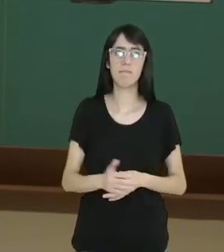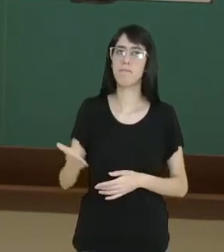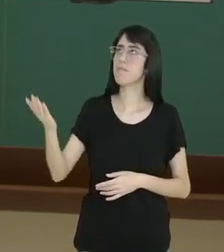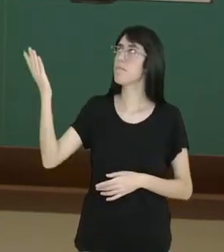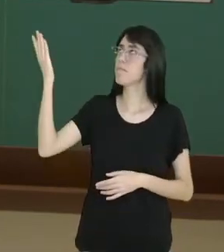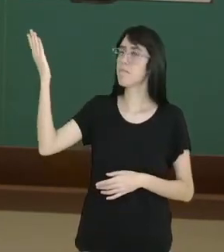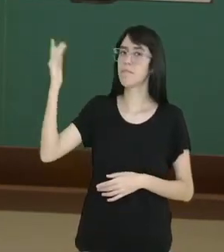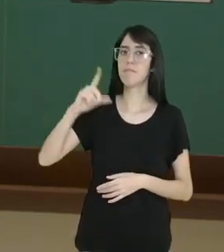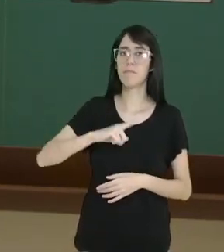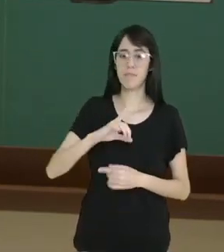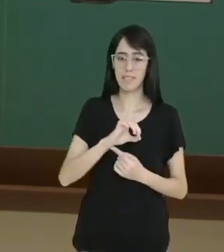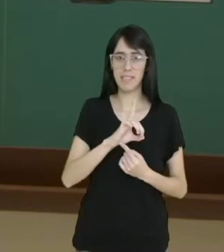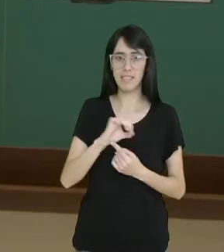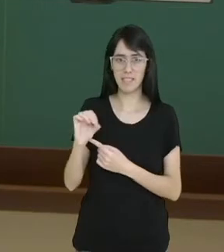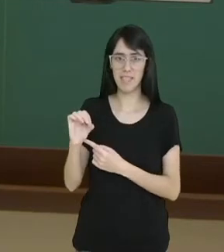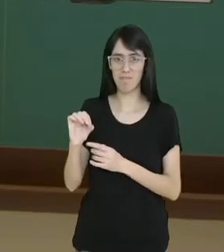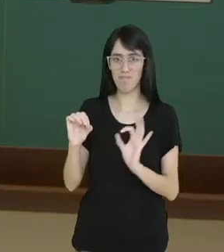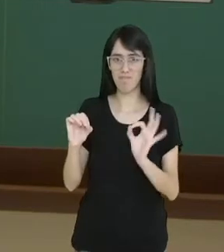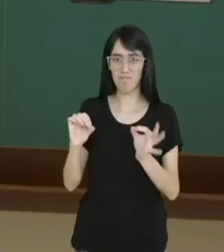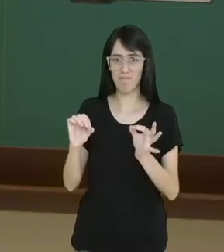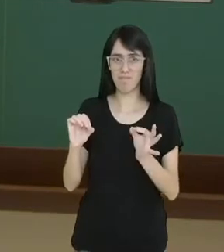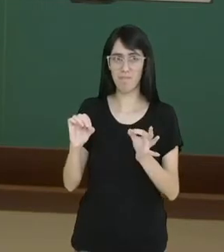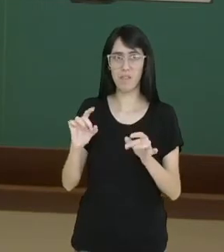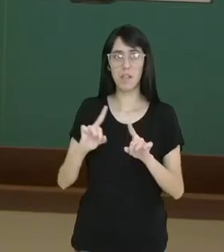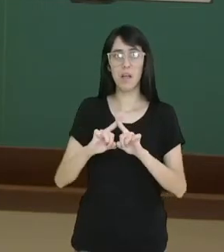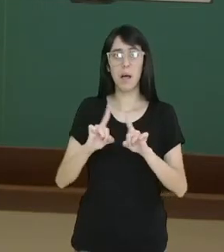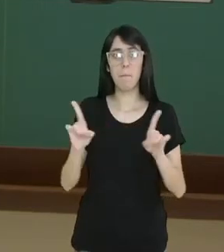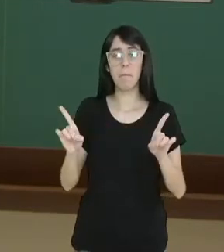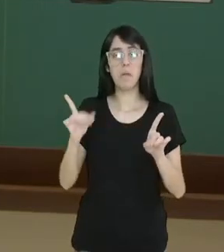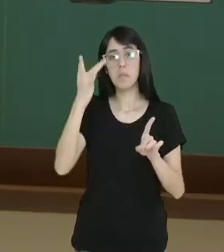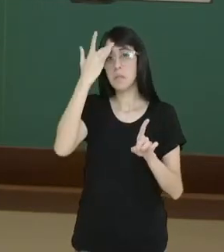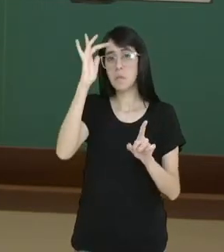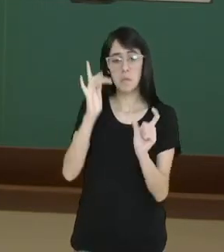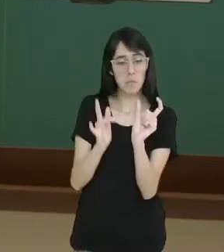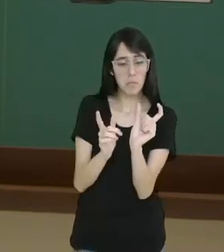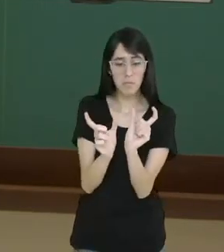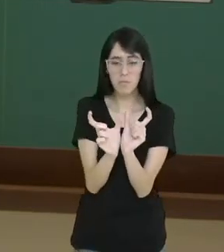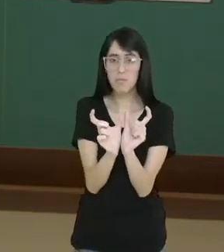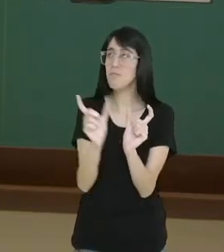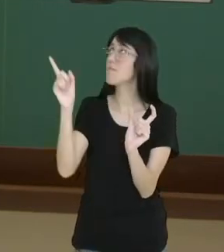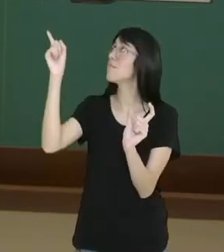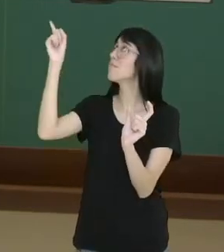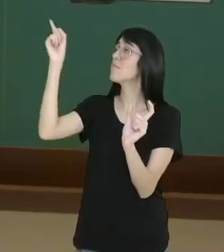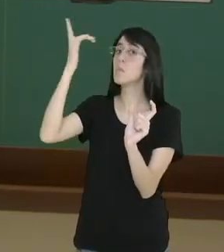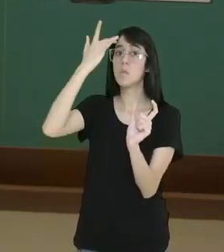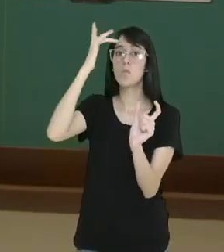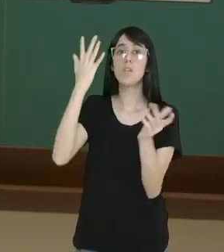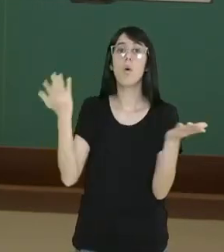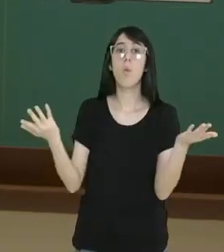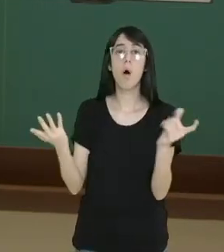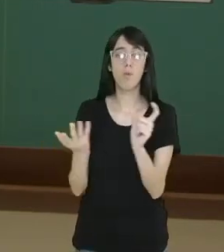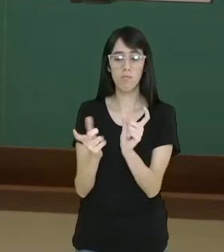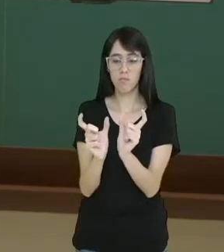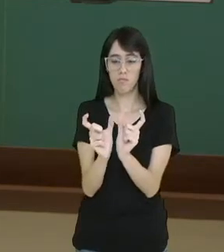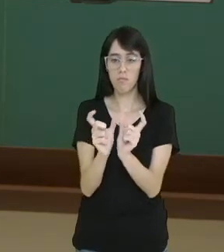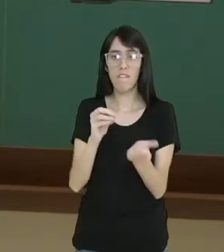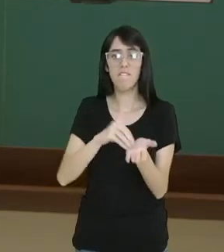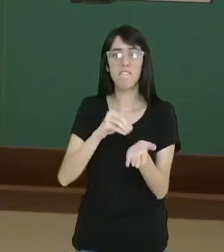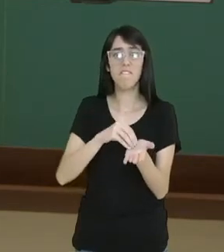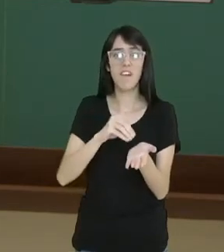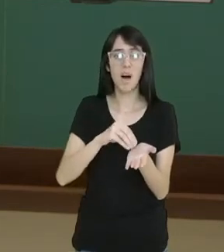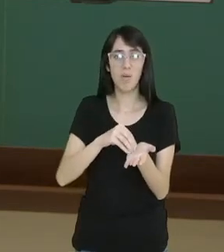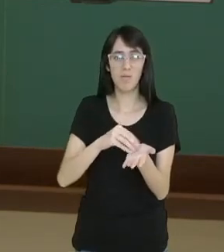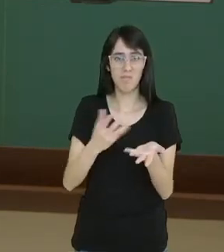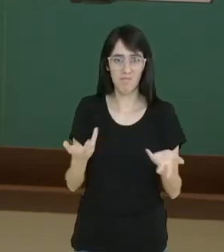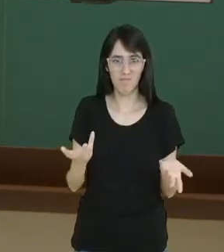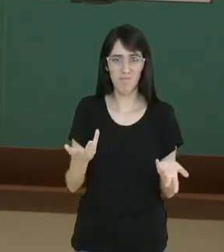tem esse 100, mas ele não tem nem esse pedaço e muito menos esse. Então seria interessante se tivéssemos esses, né?